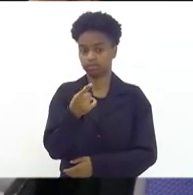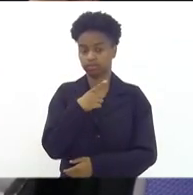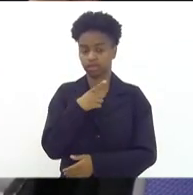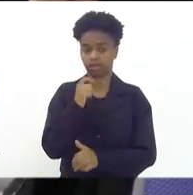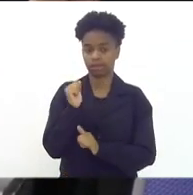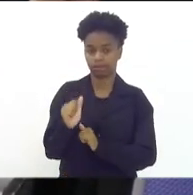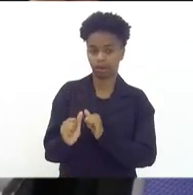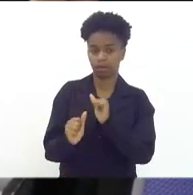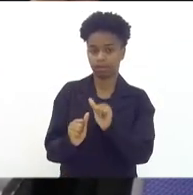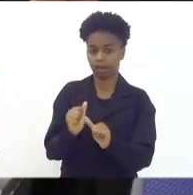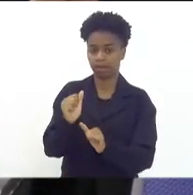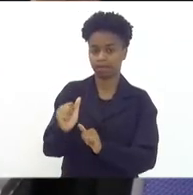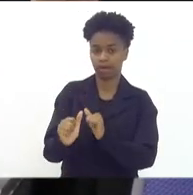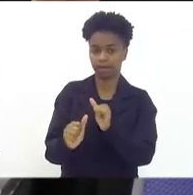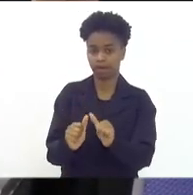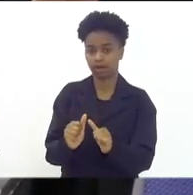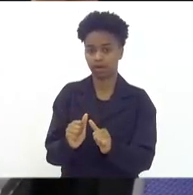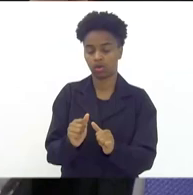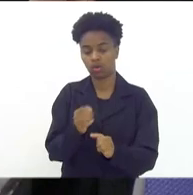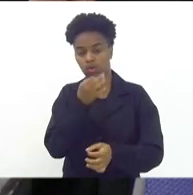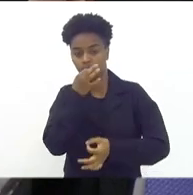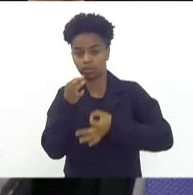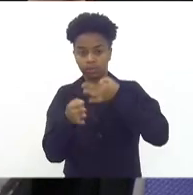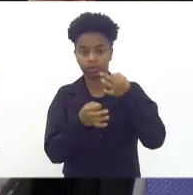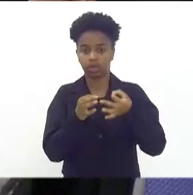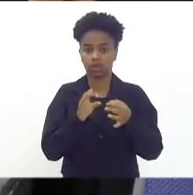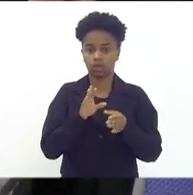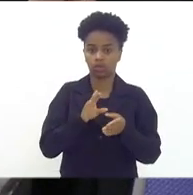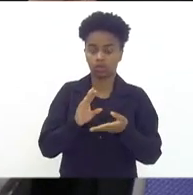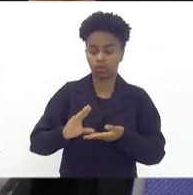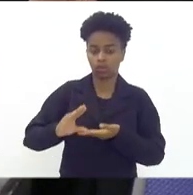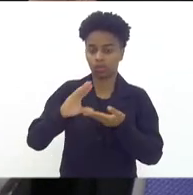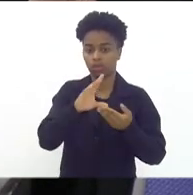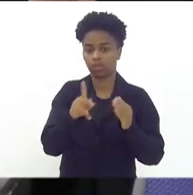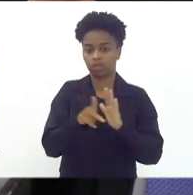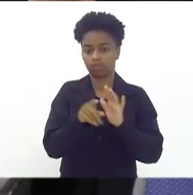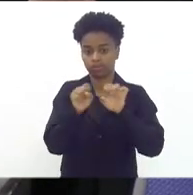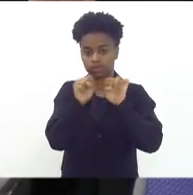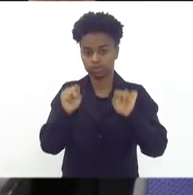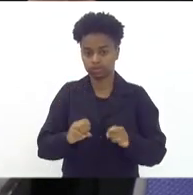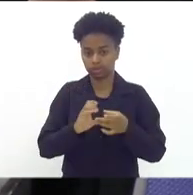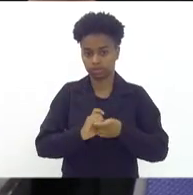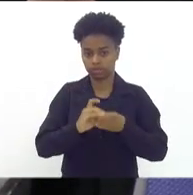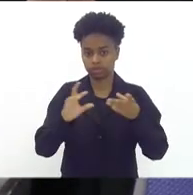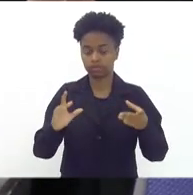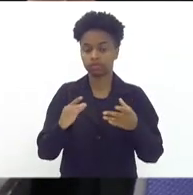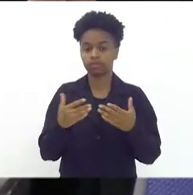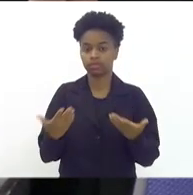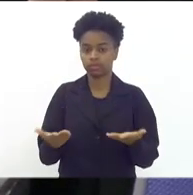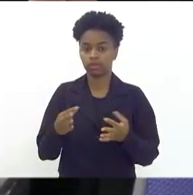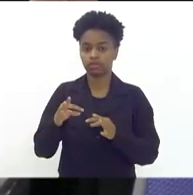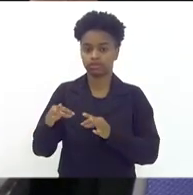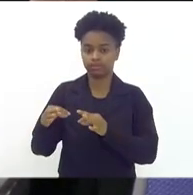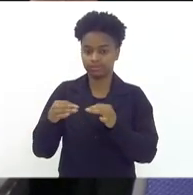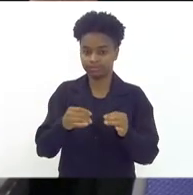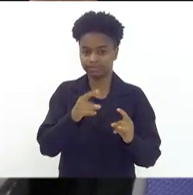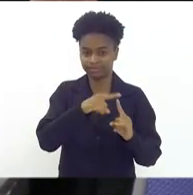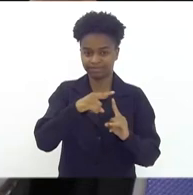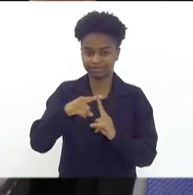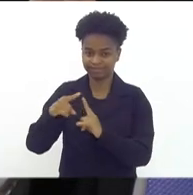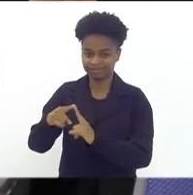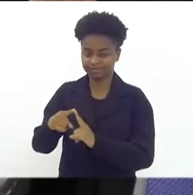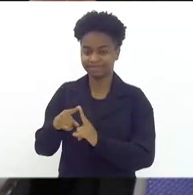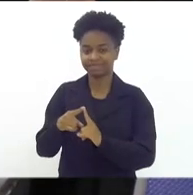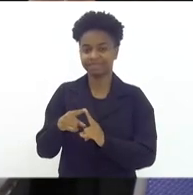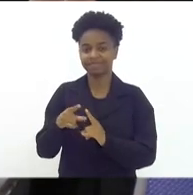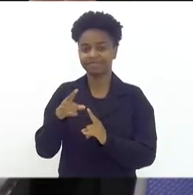na posição dos conselheiros próprio do sistema democrático é todo esse tipo de escusa